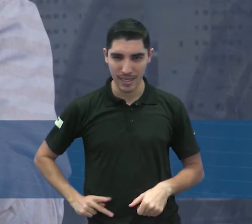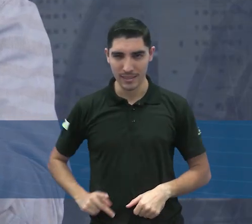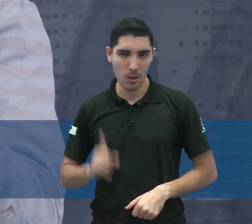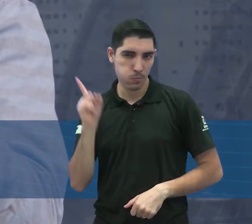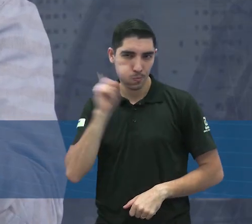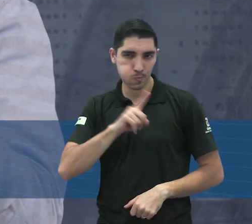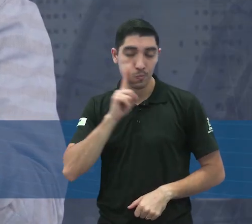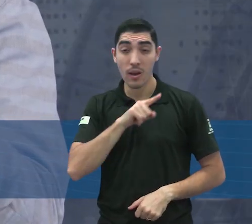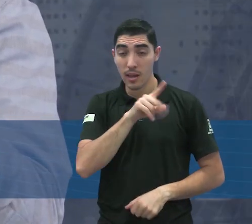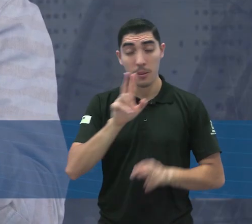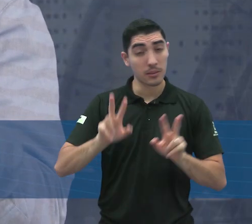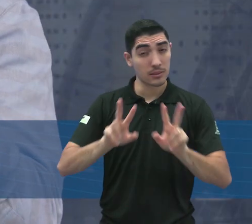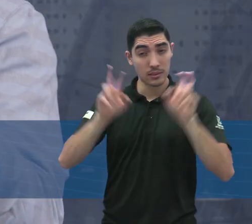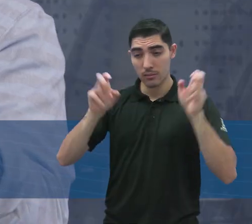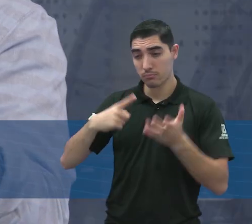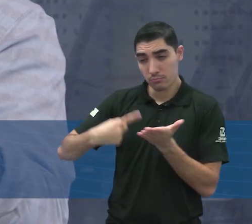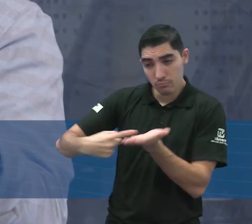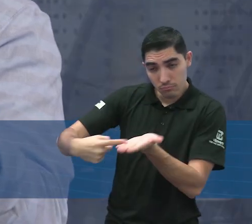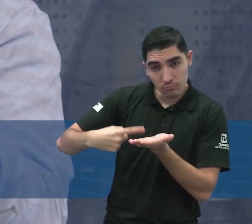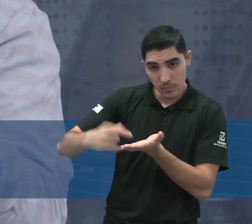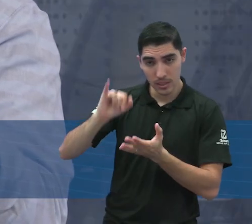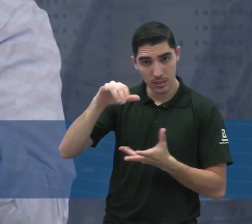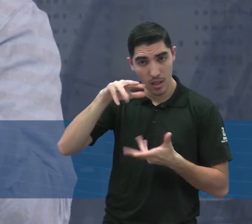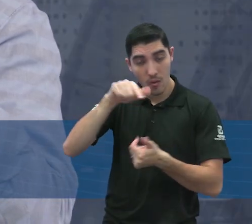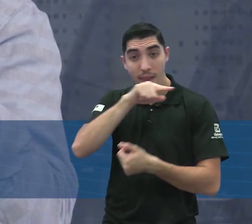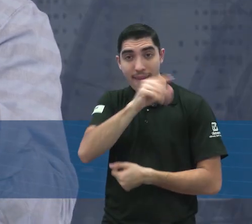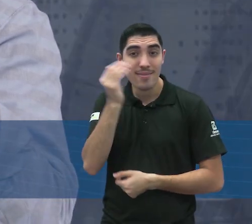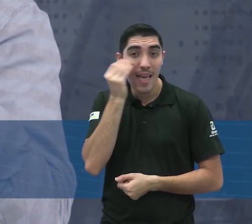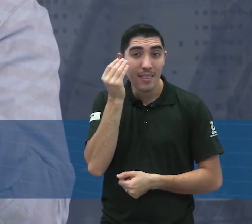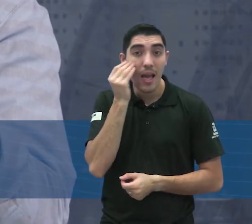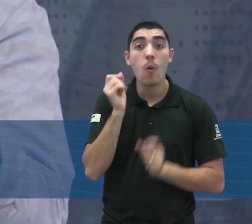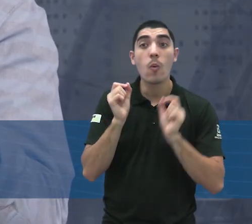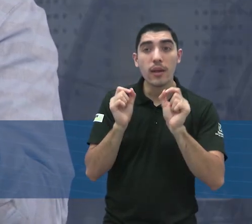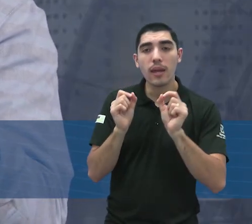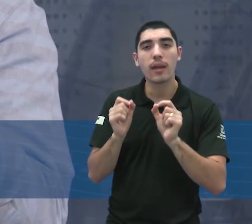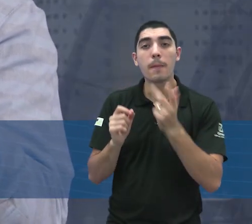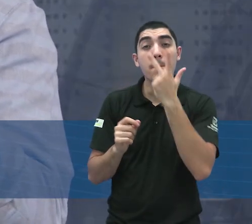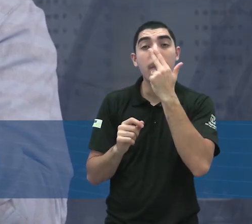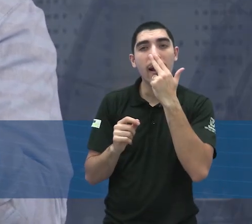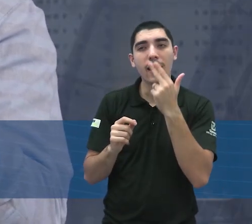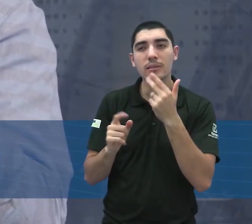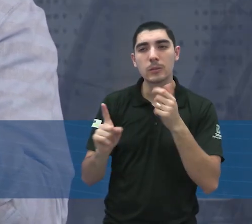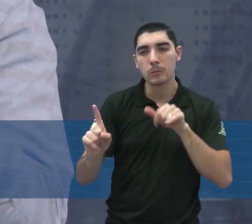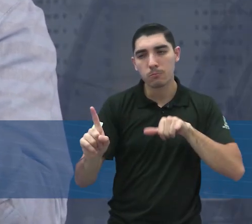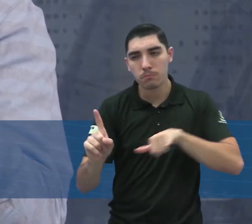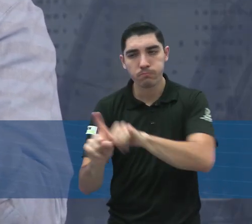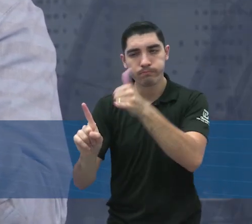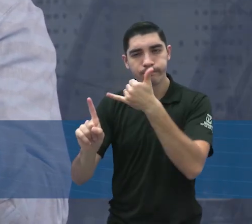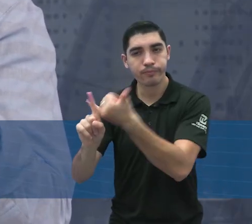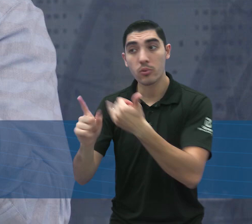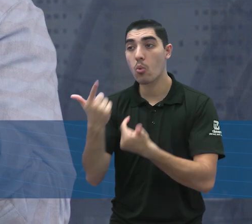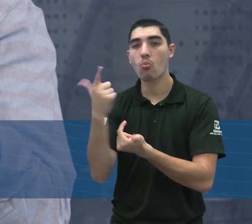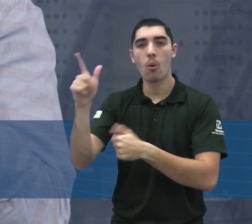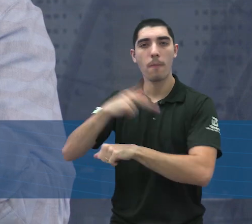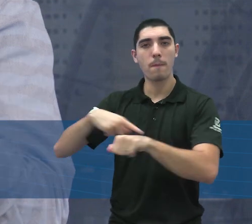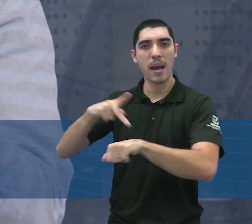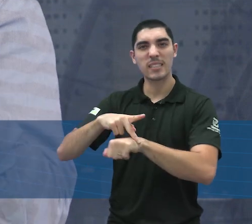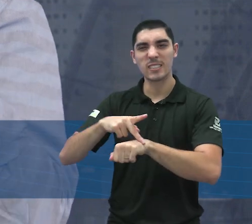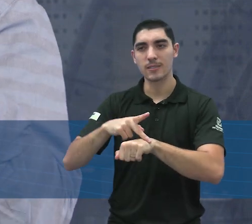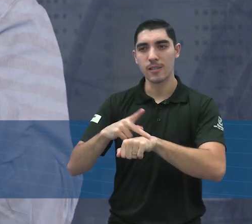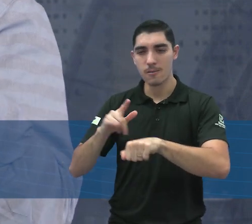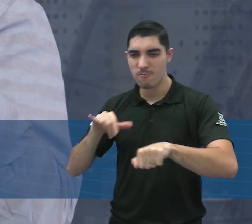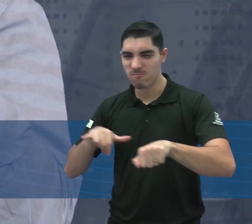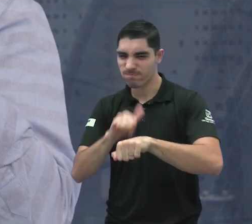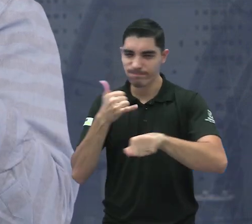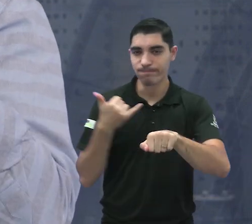negociação internacional para extrair o máximo que puder em termos até de bullying com os outros países para conseguir se tornar o país que mais